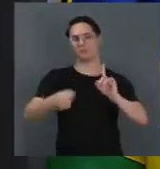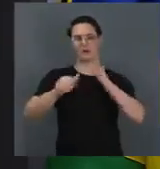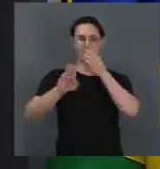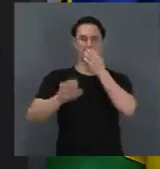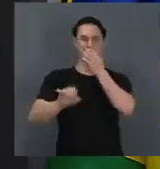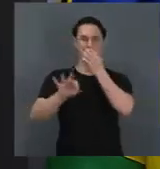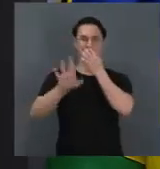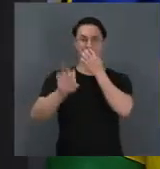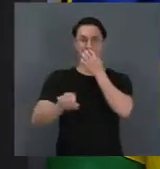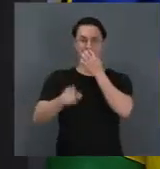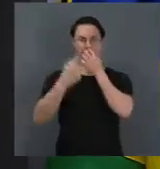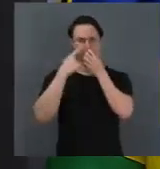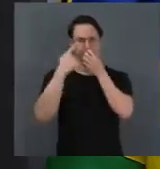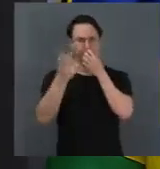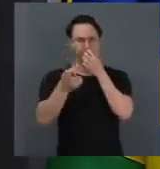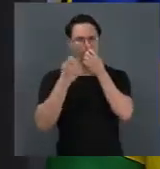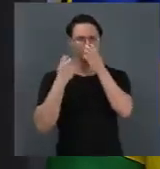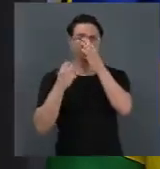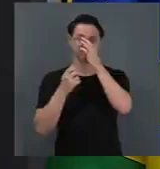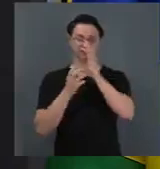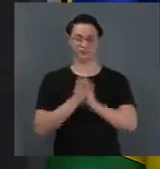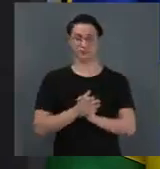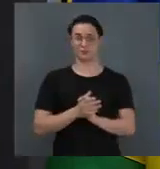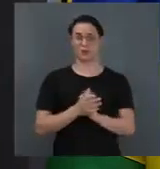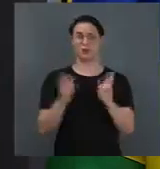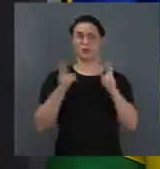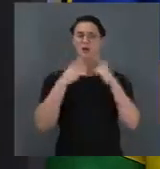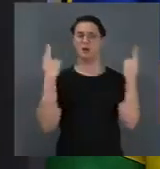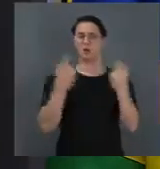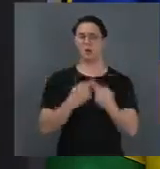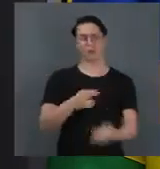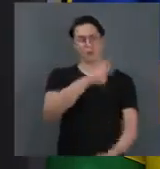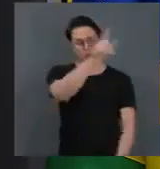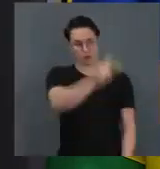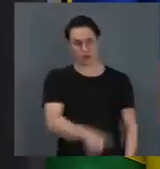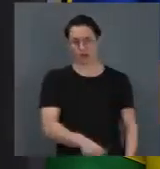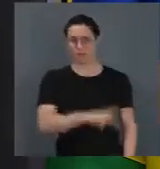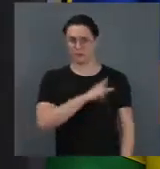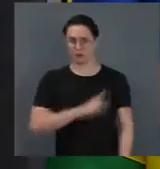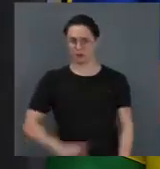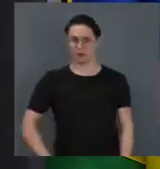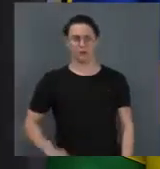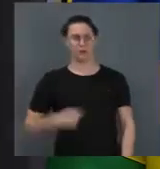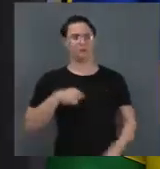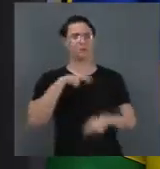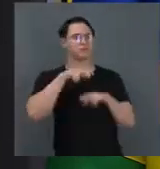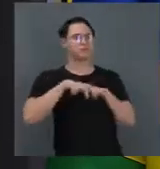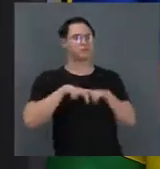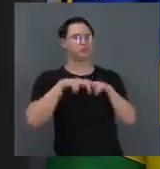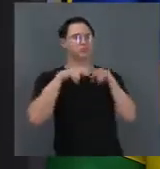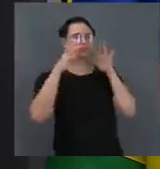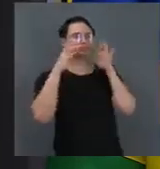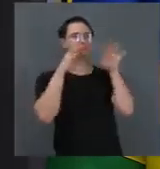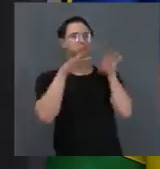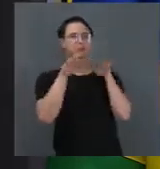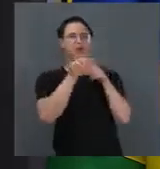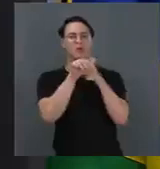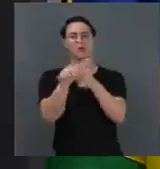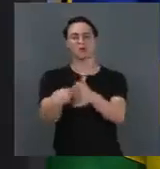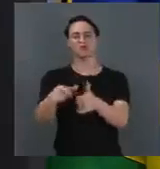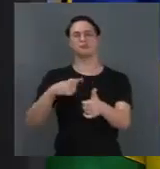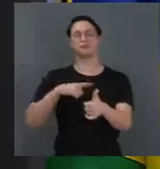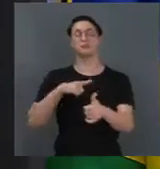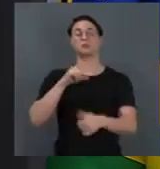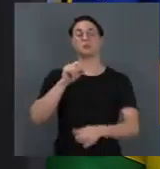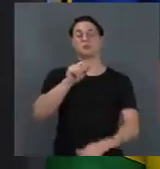coisas. Essa audiência que ele presidiu ontem, eu estava lá sentado na primeira fila, foi provocada